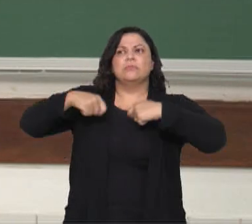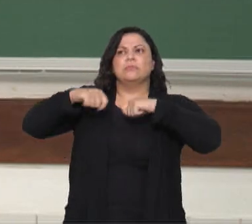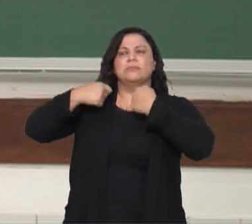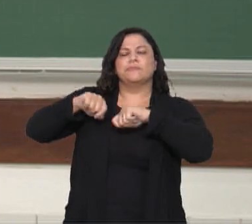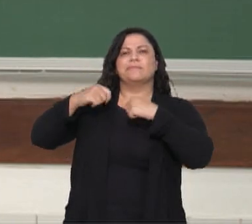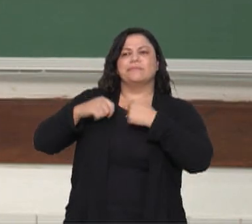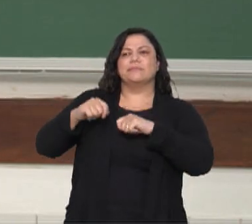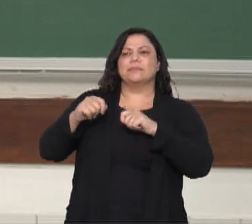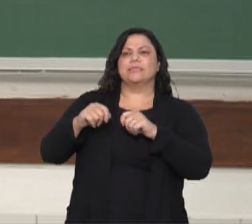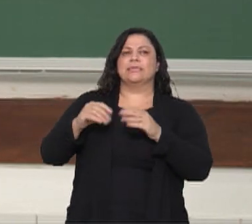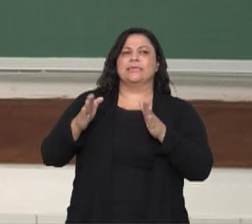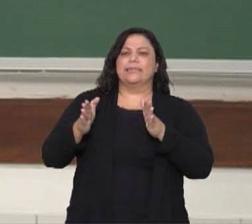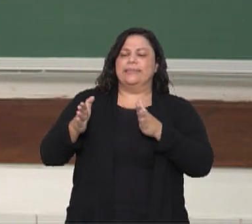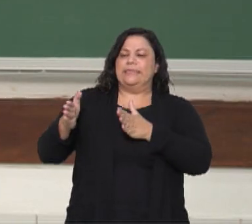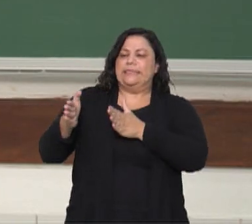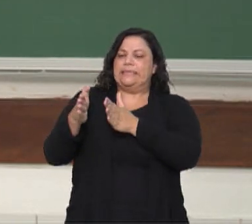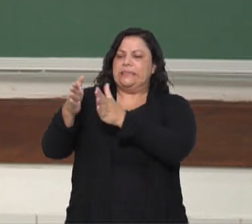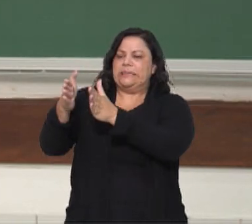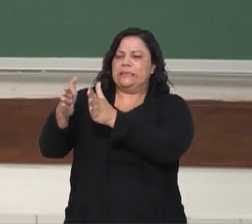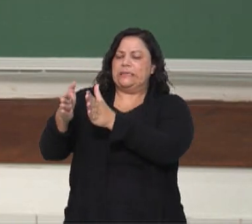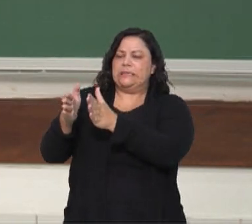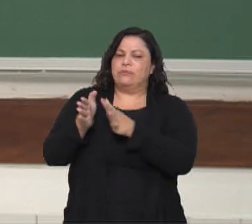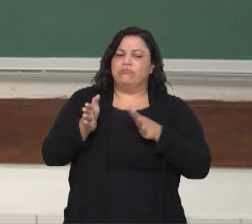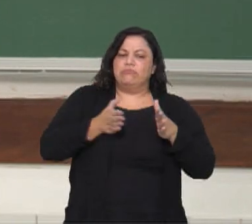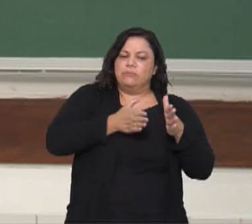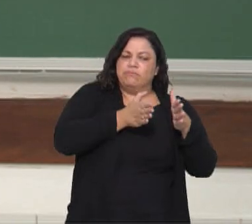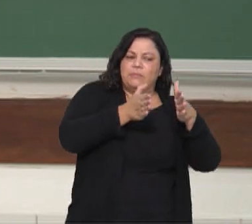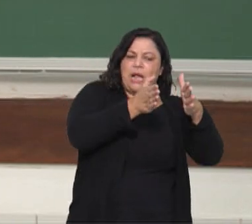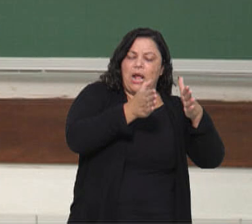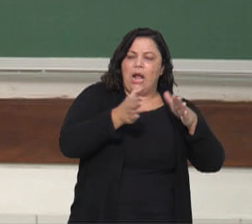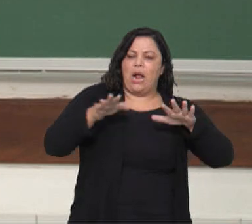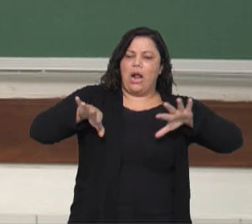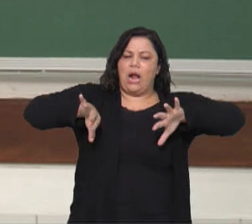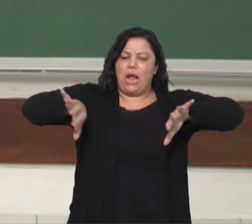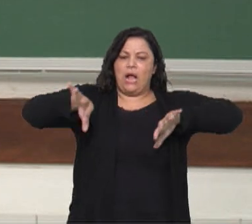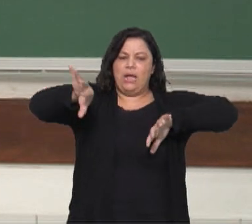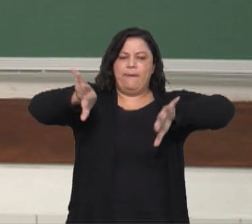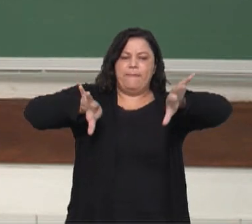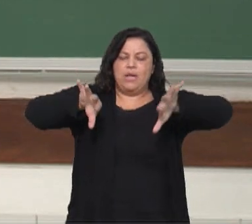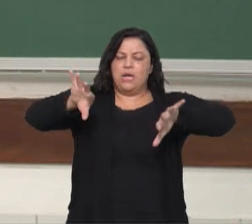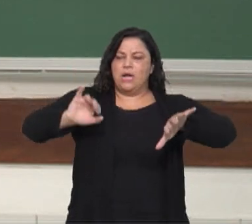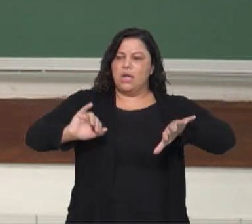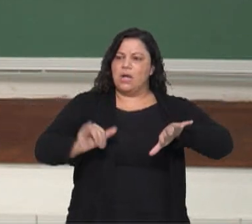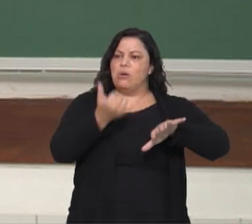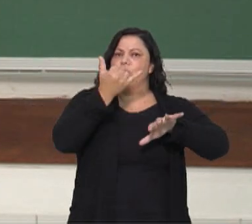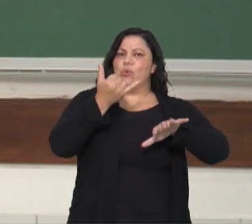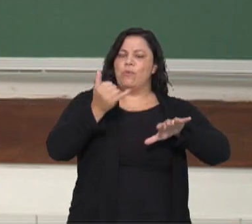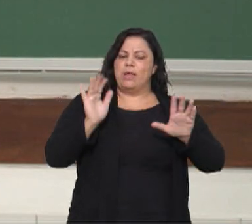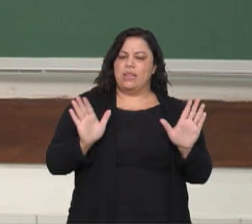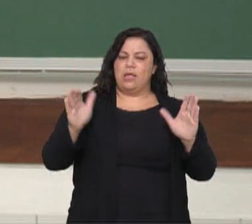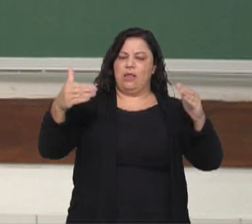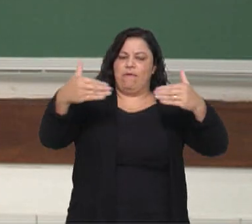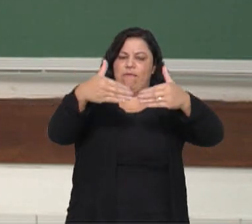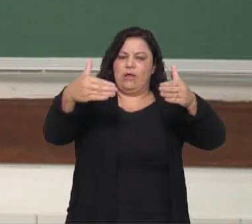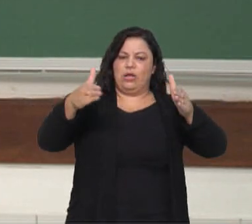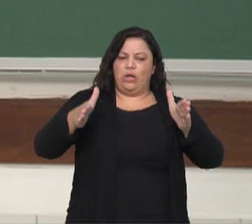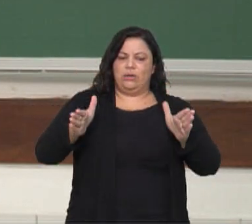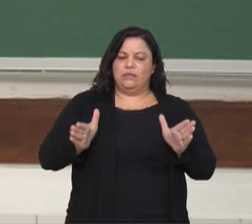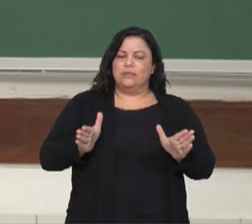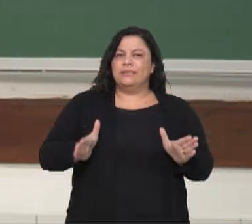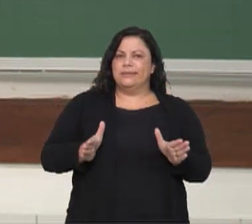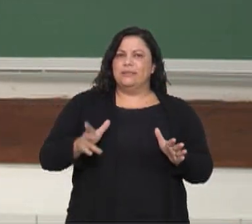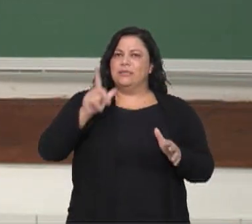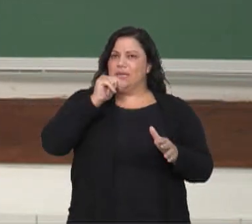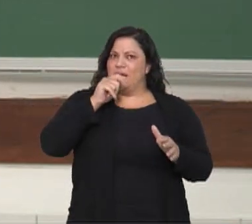fazer barragem para aproveitar essa água, reservatório de água, porque as chuvas não tinham, as cheias não